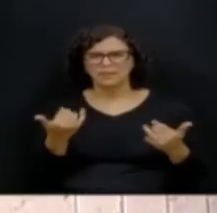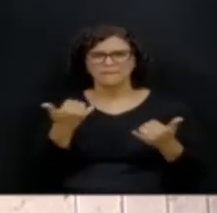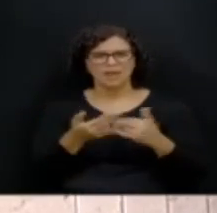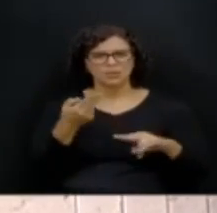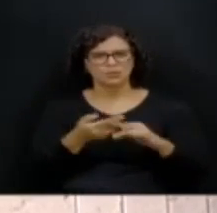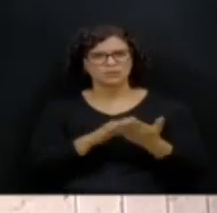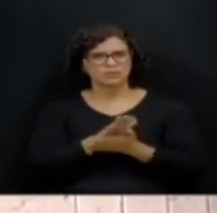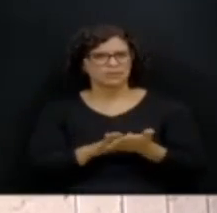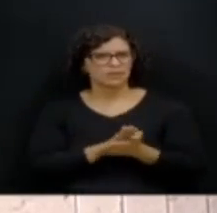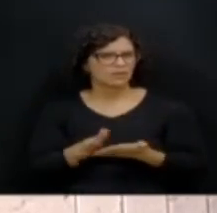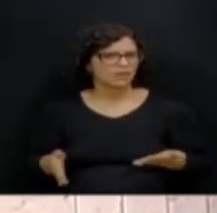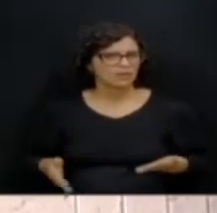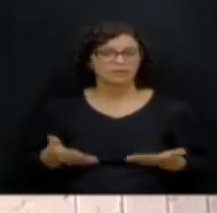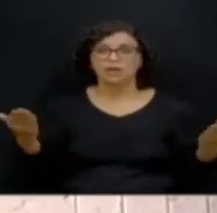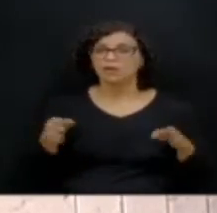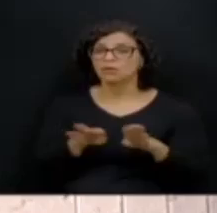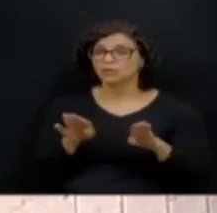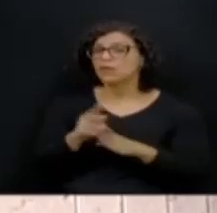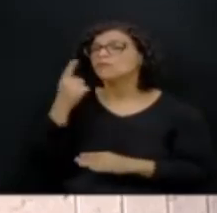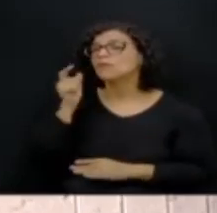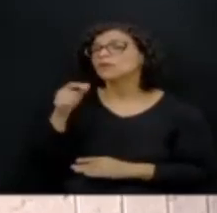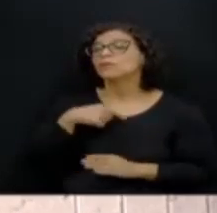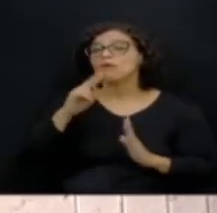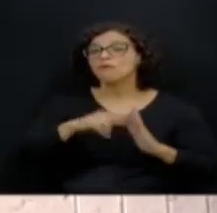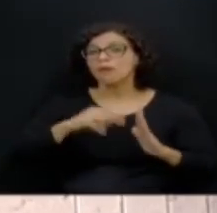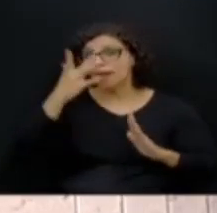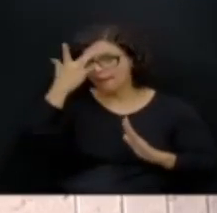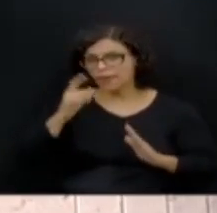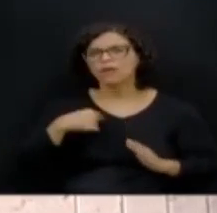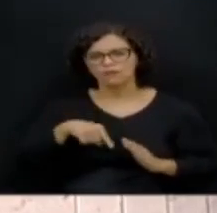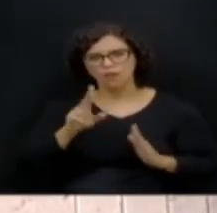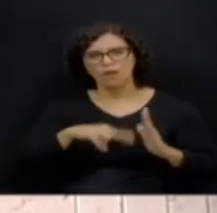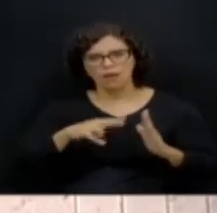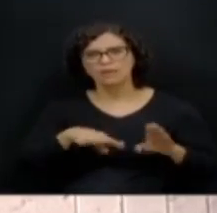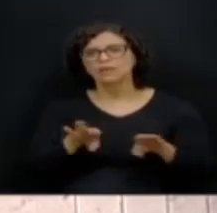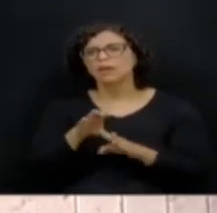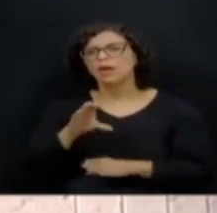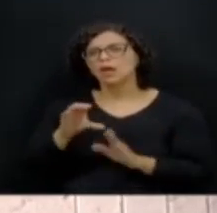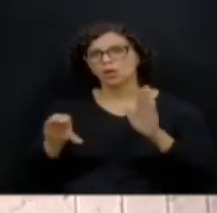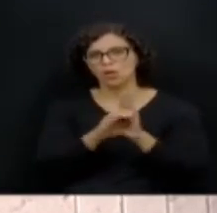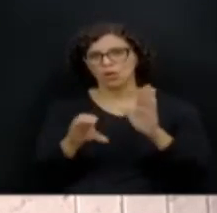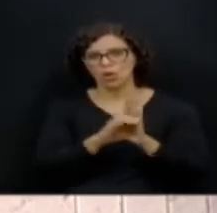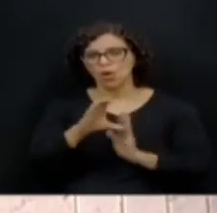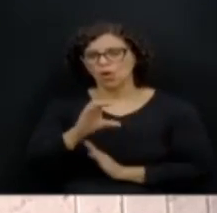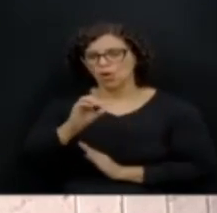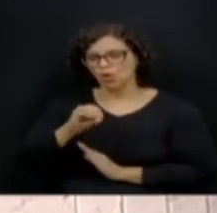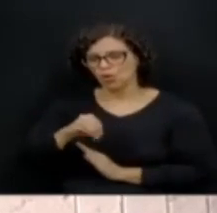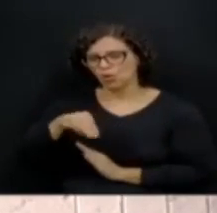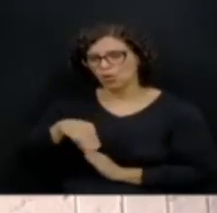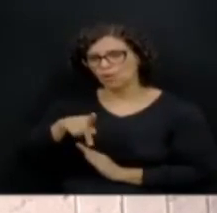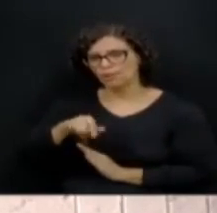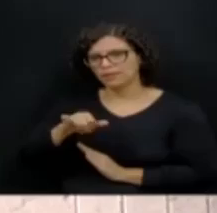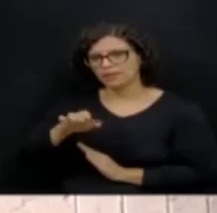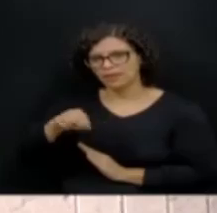não usado. Aliás, eu vou fazer questão de ler amanhã o compliance, a lei do compliance do Estado do Paraná.